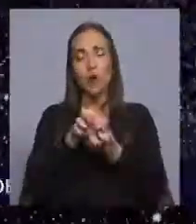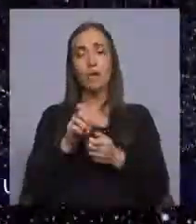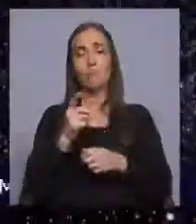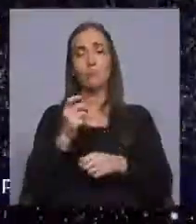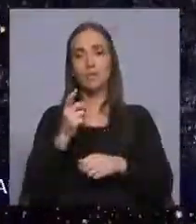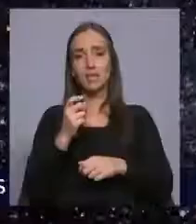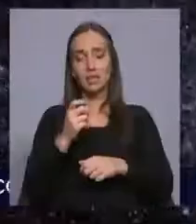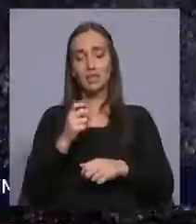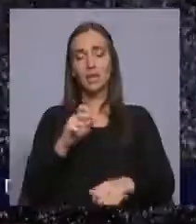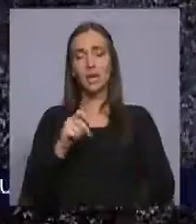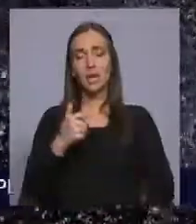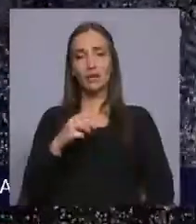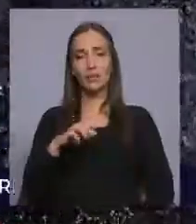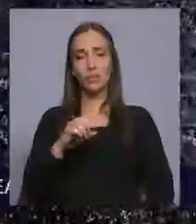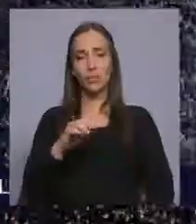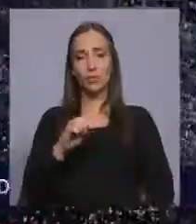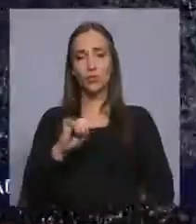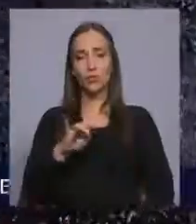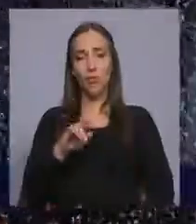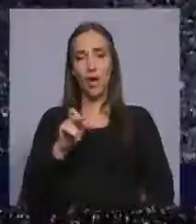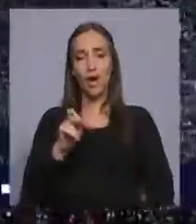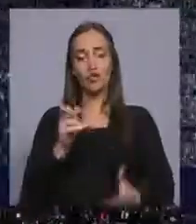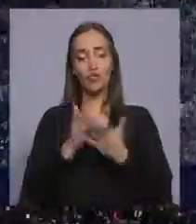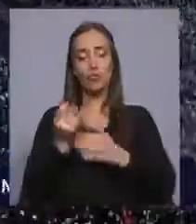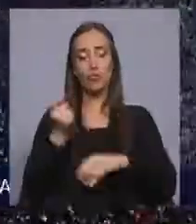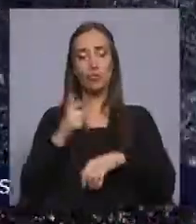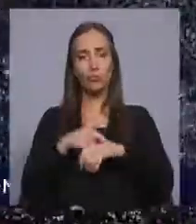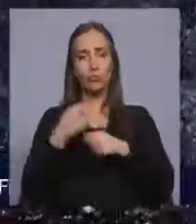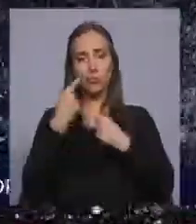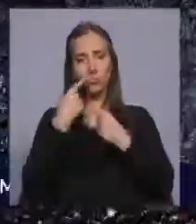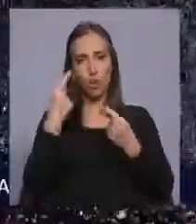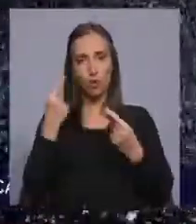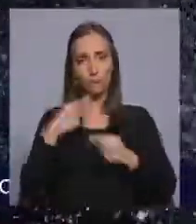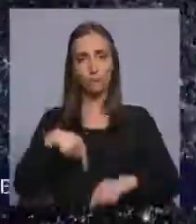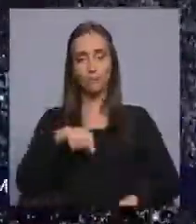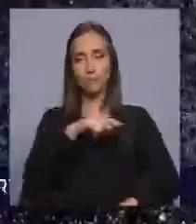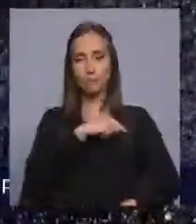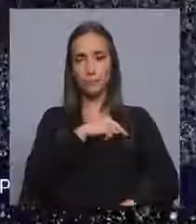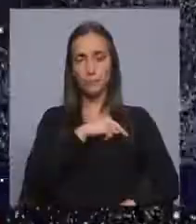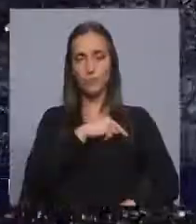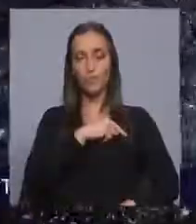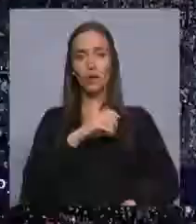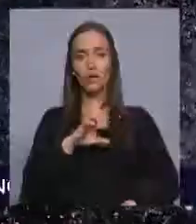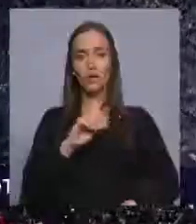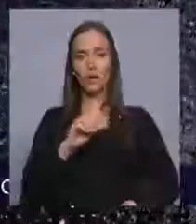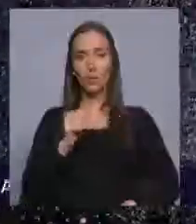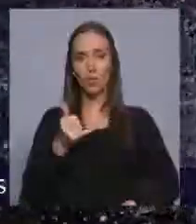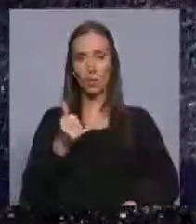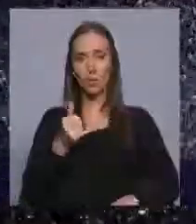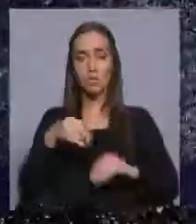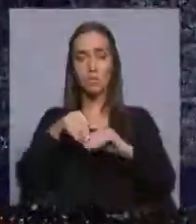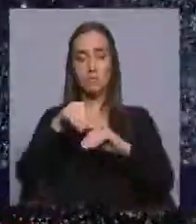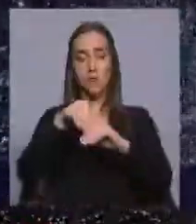E um estudo agora recente mostra que, à medida que nós vamos colocando cada vez mais dióxido de carbono na